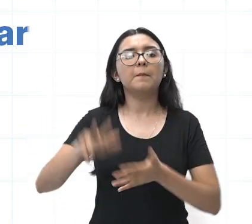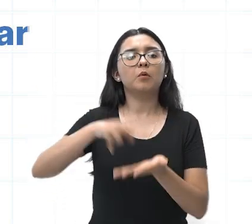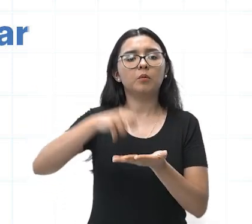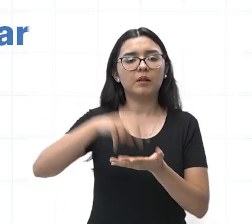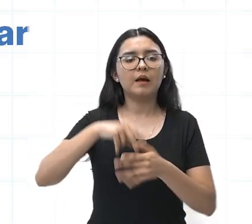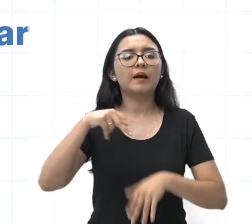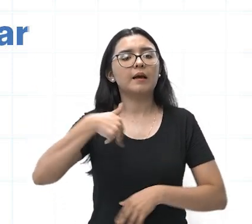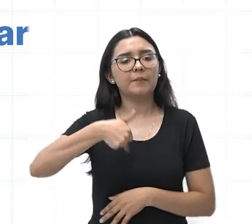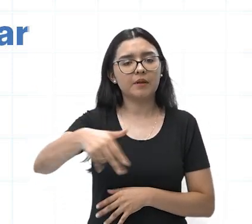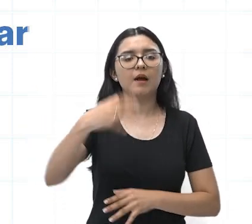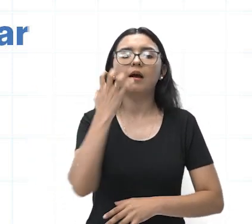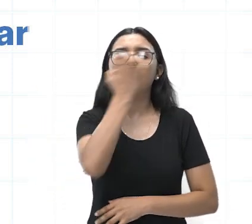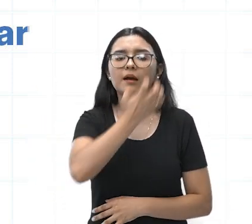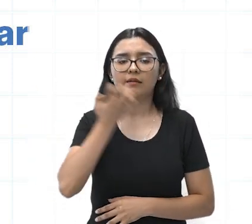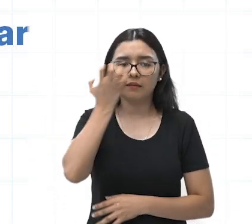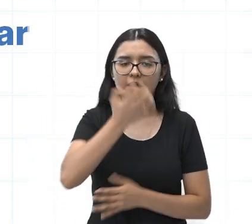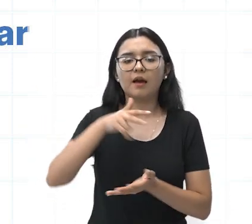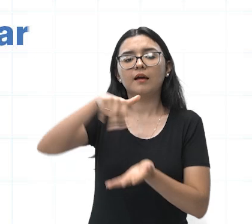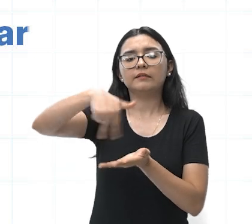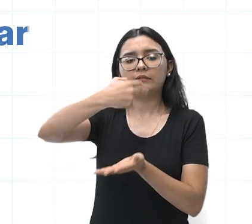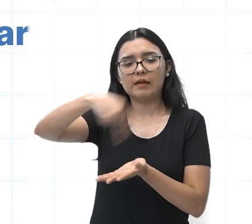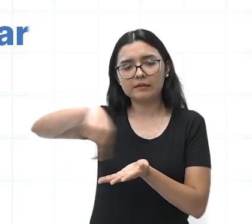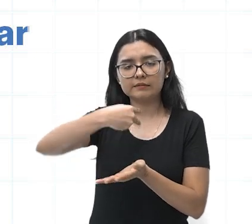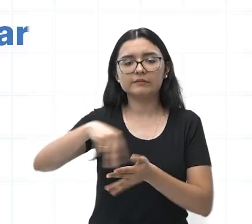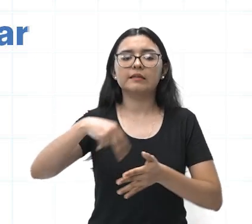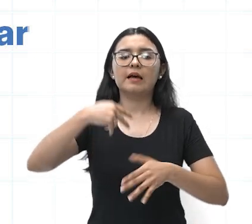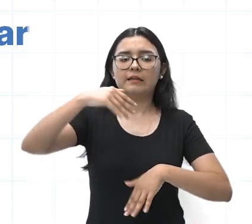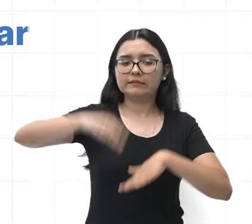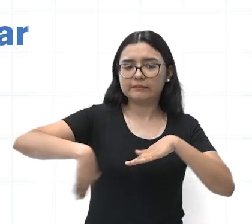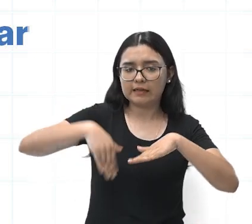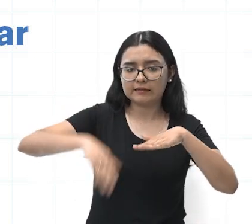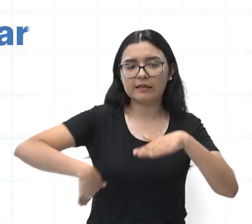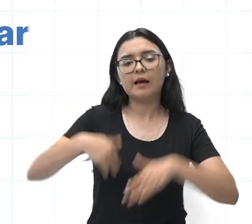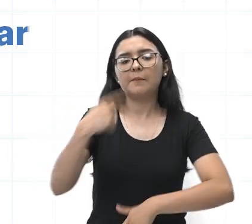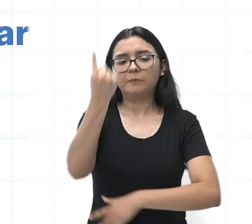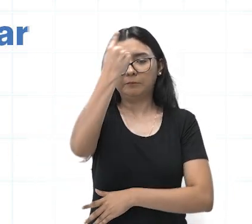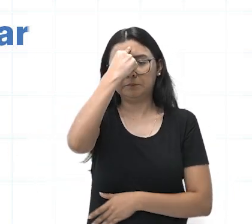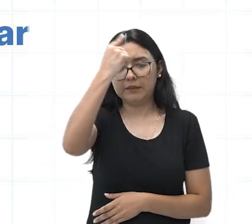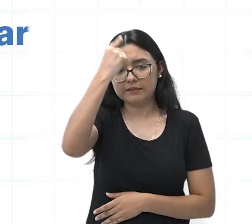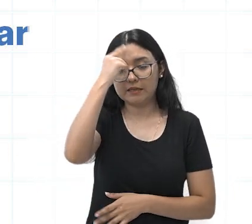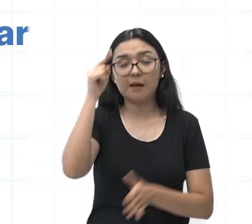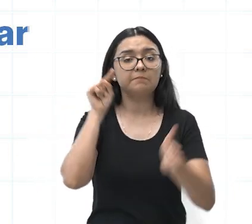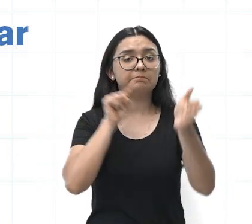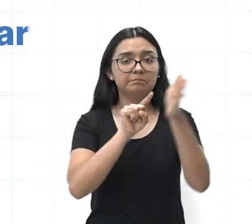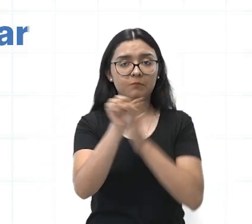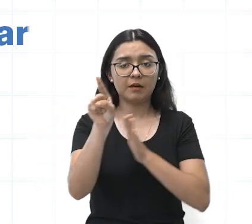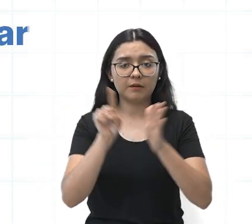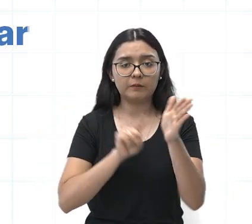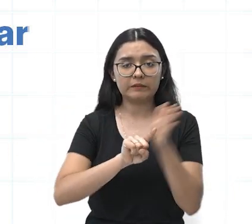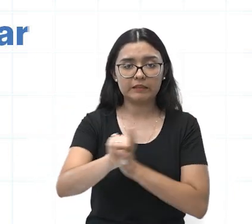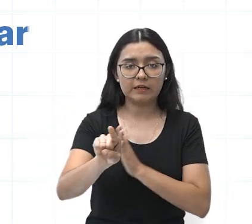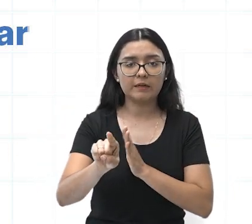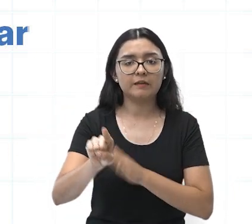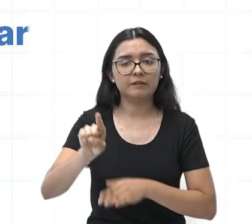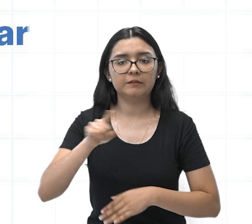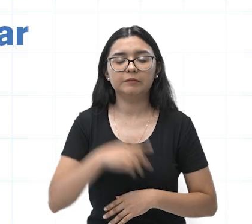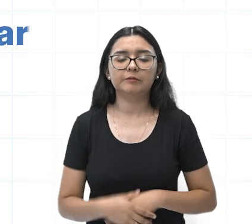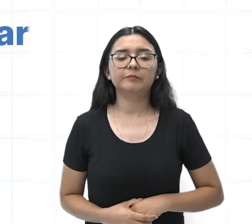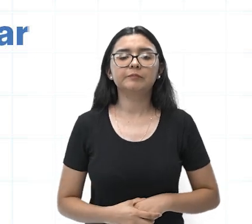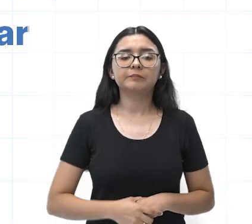sing, cantar; to dance, dançar; to swim, nadar; to think, pensar; to